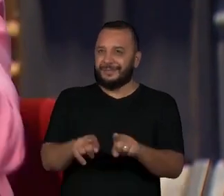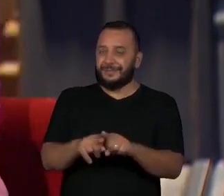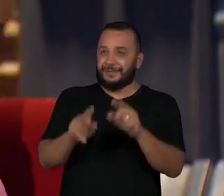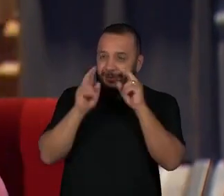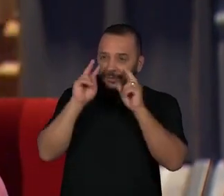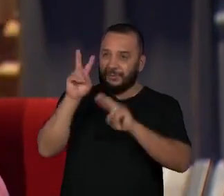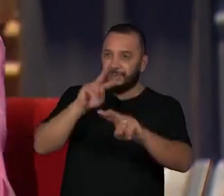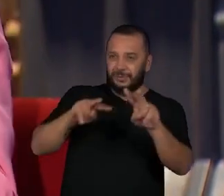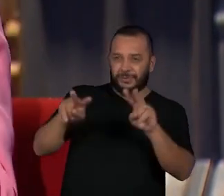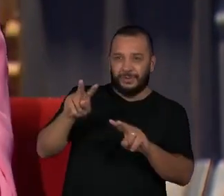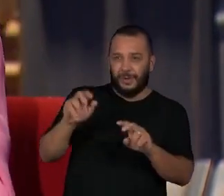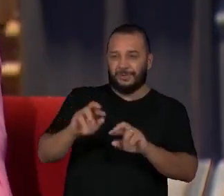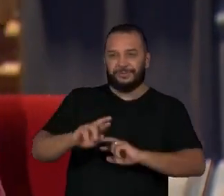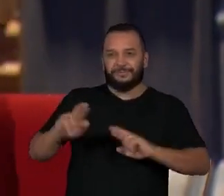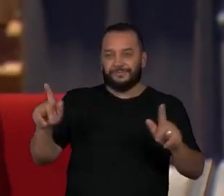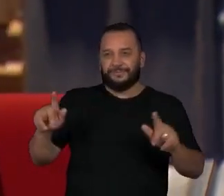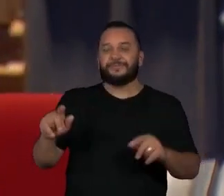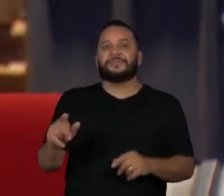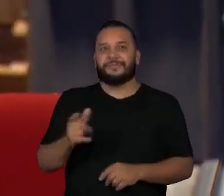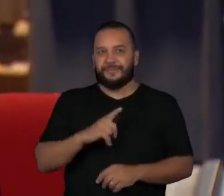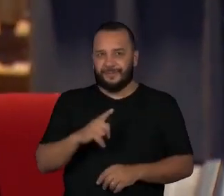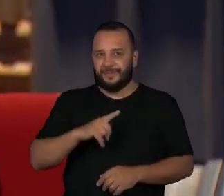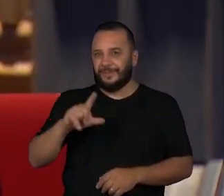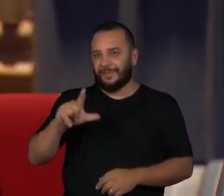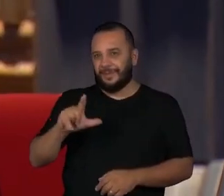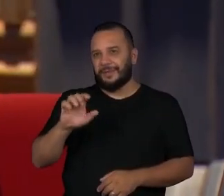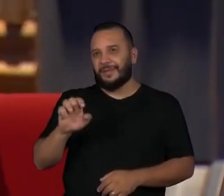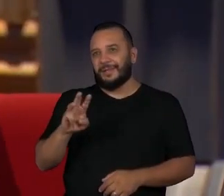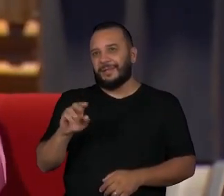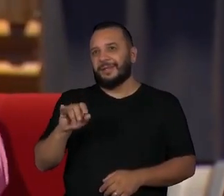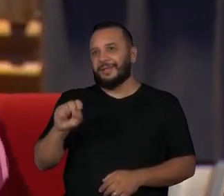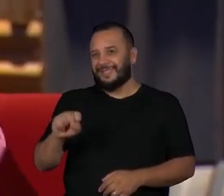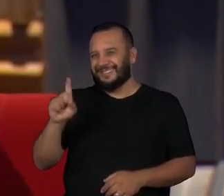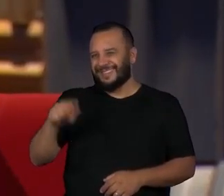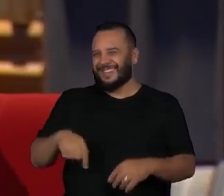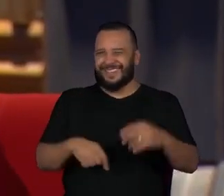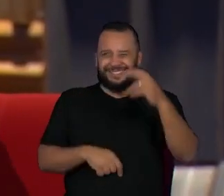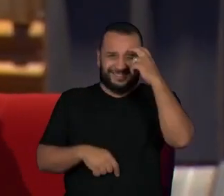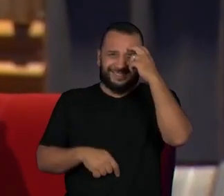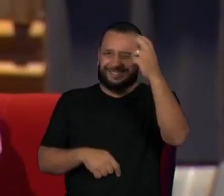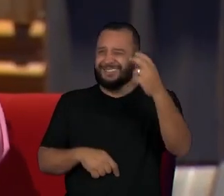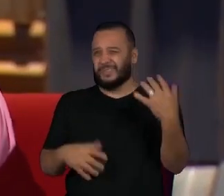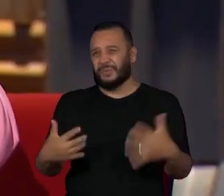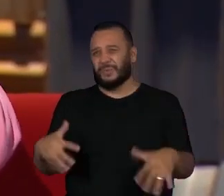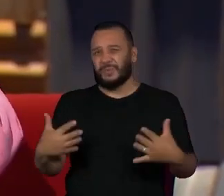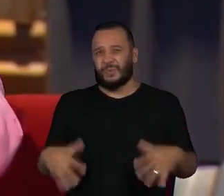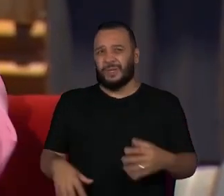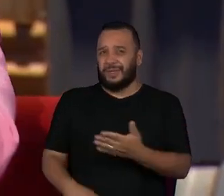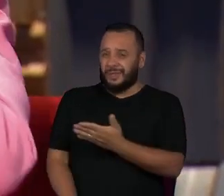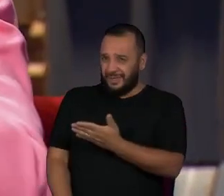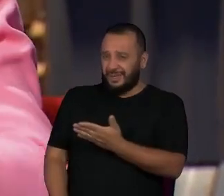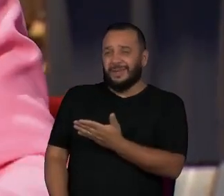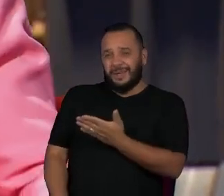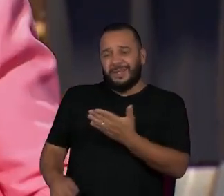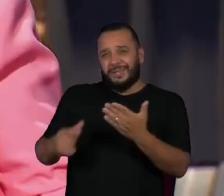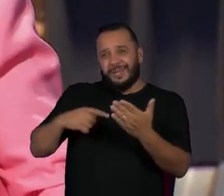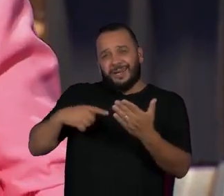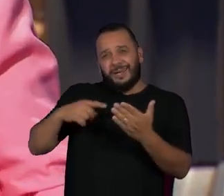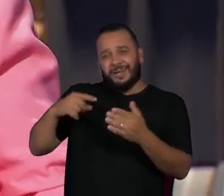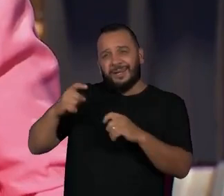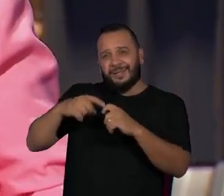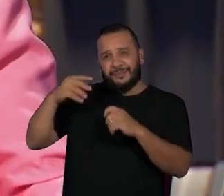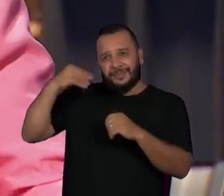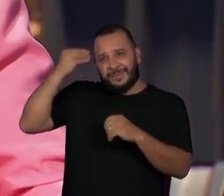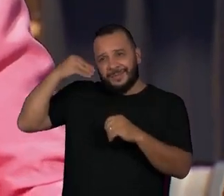le caroll o le Carol foi um gênero absoluto foi o pai da de matemática quântica da psicanálise Who